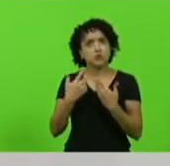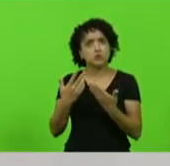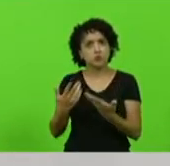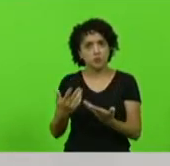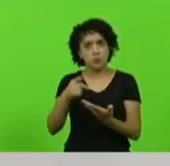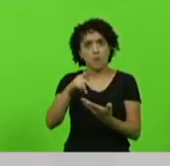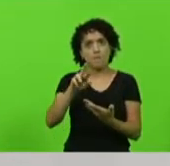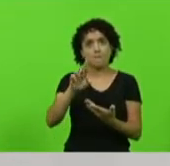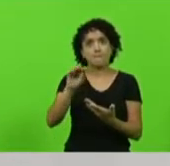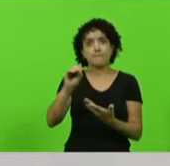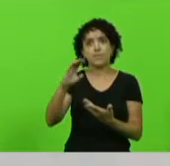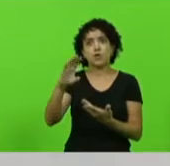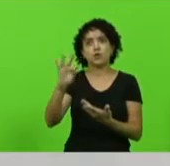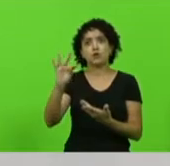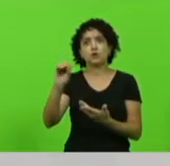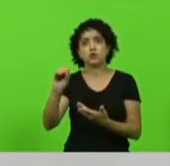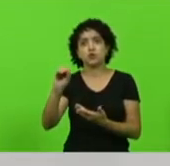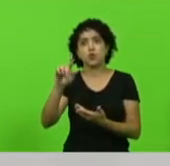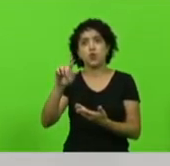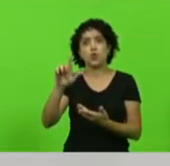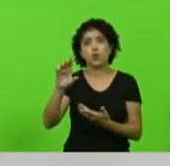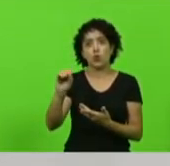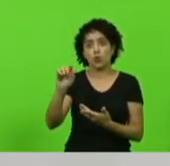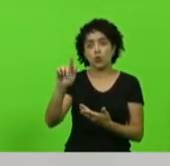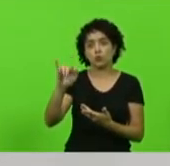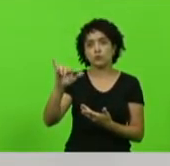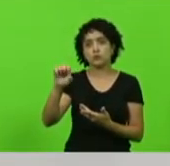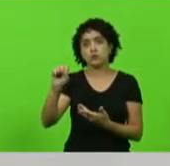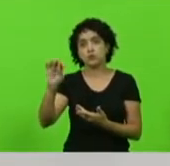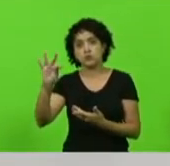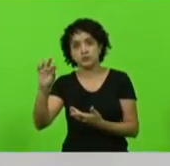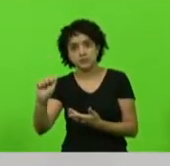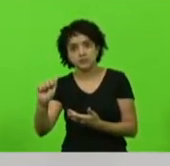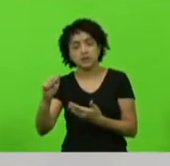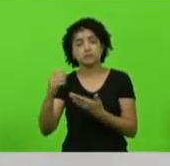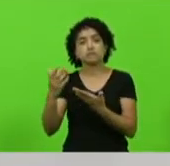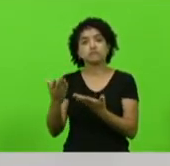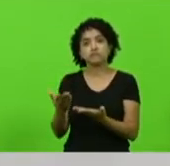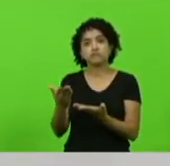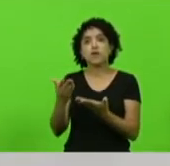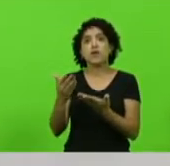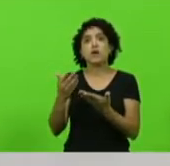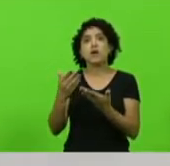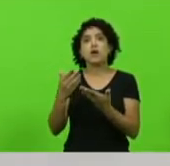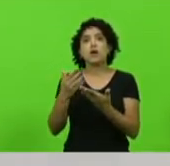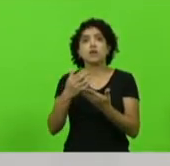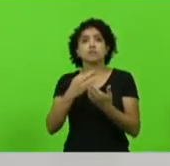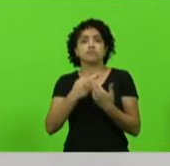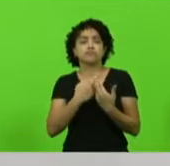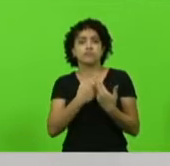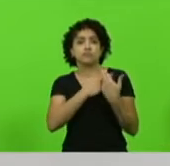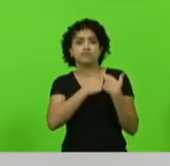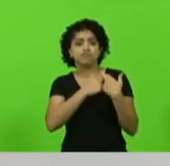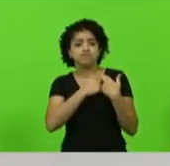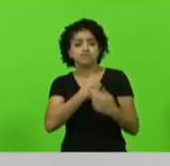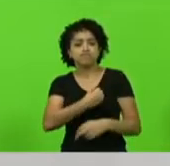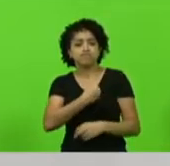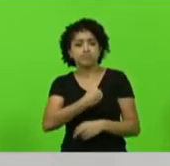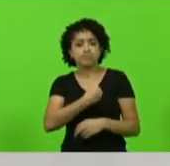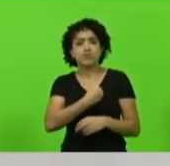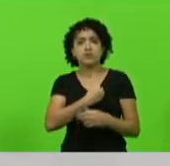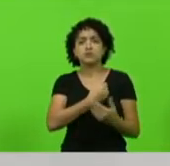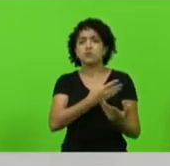coloproctologista e responsável pela vida de tantas pessoas e, acima de tudo pela